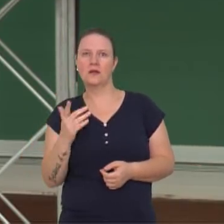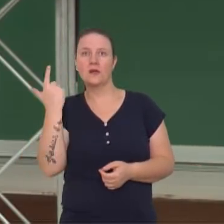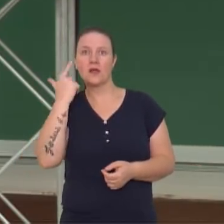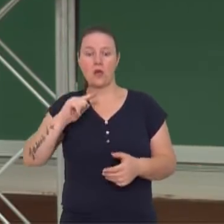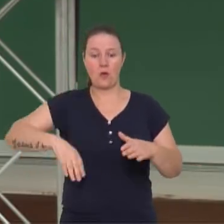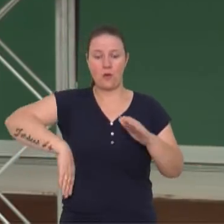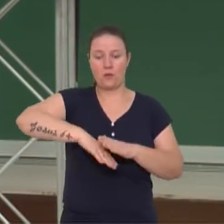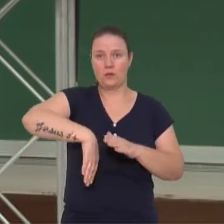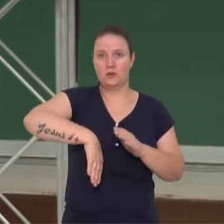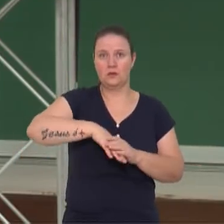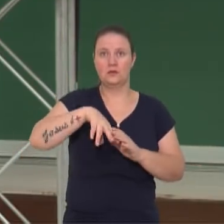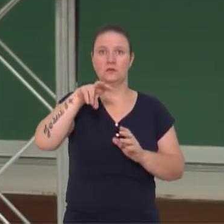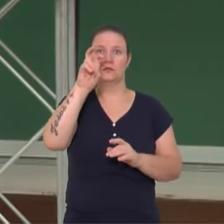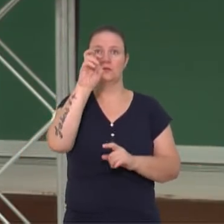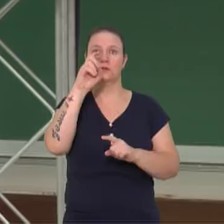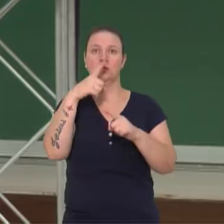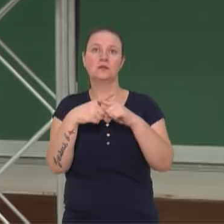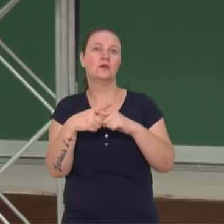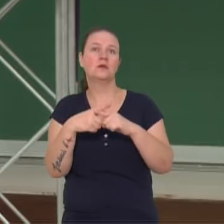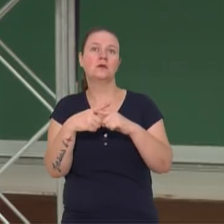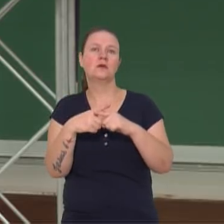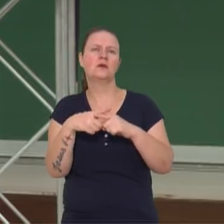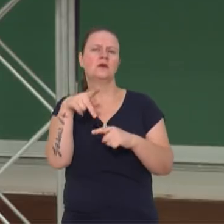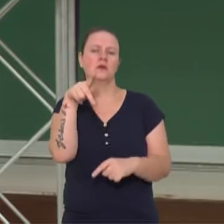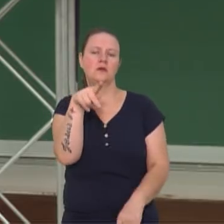5 vezes, ele foi